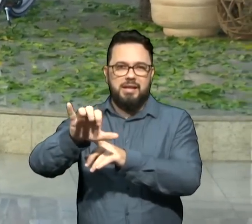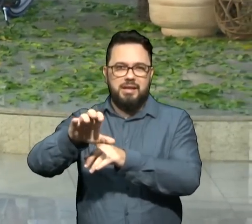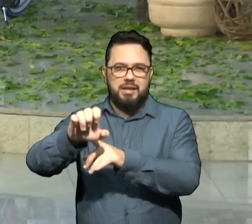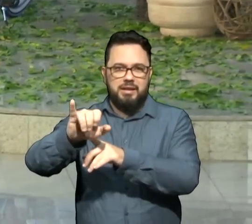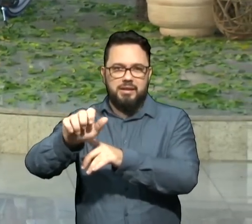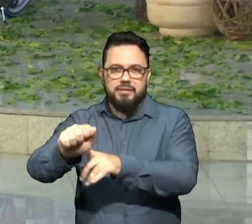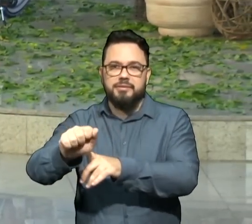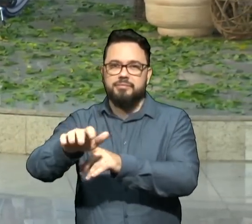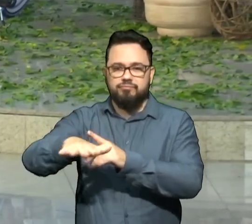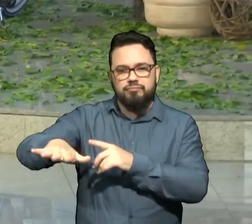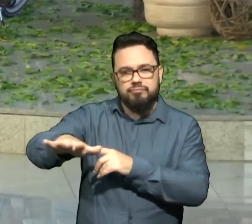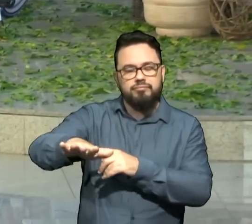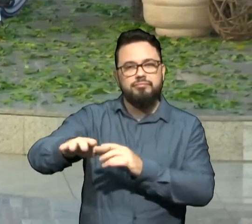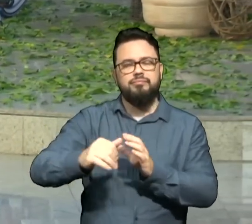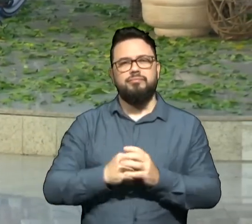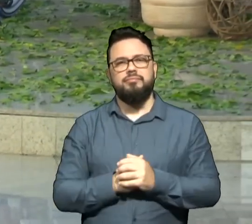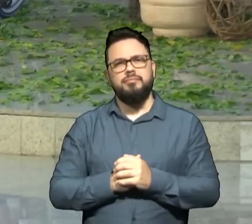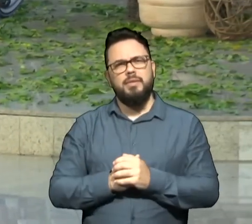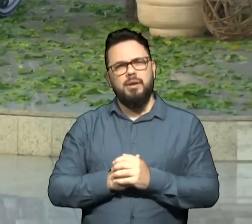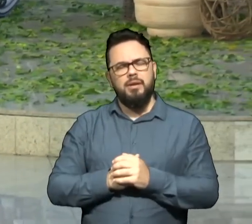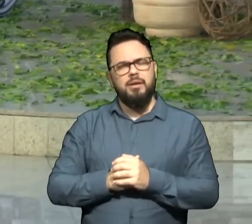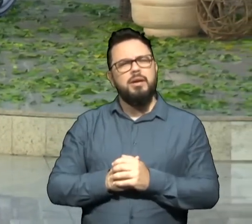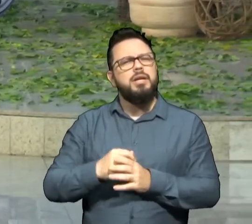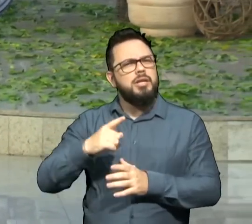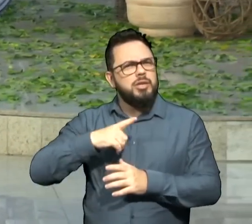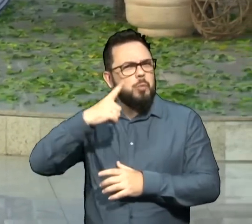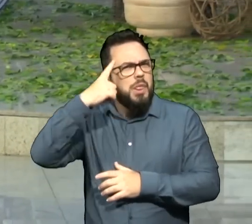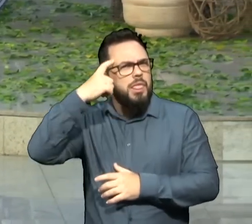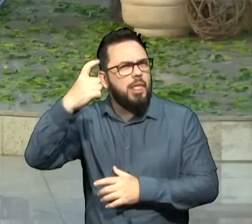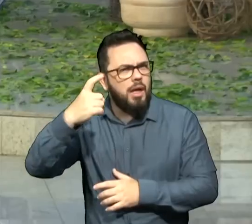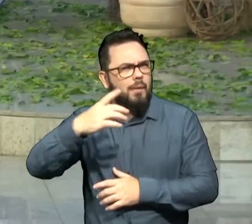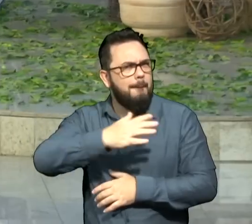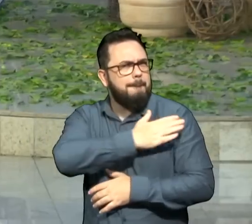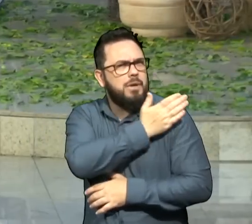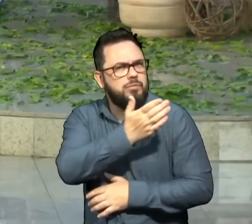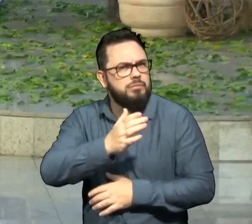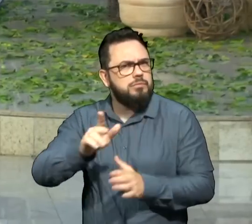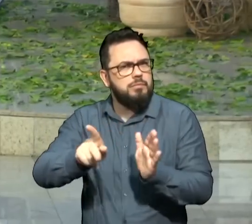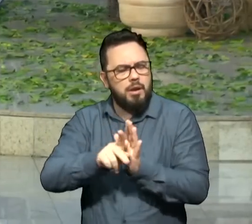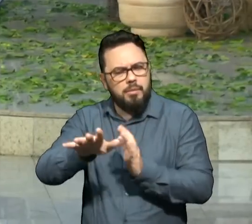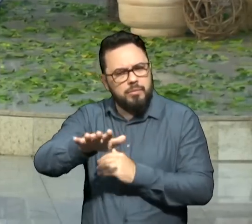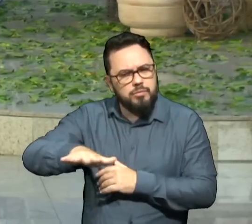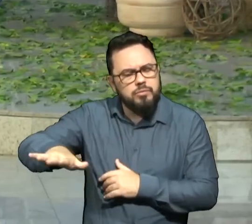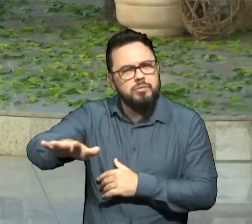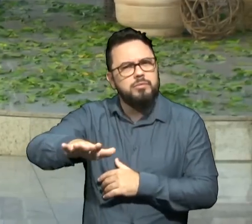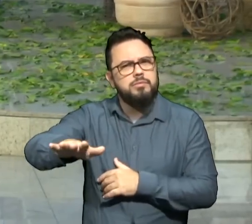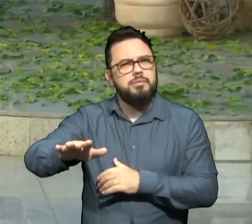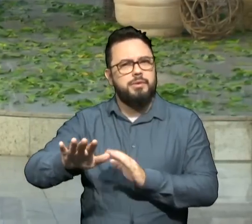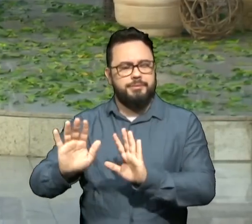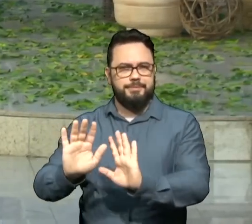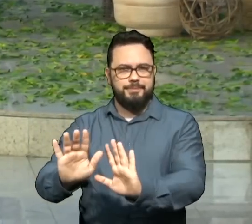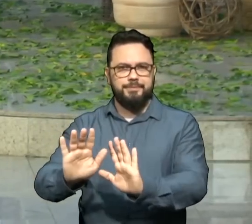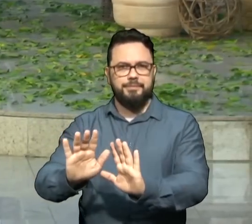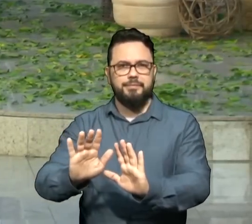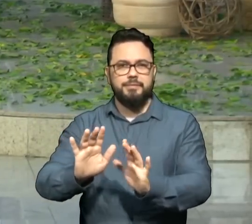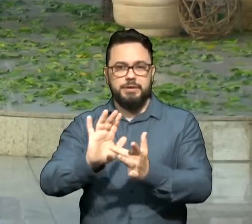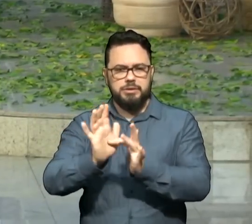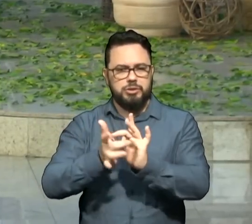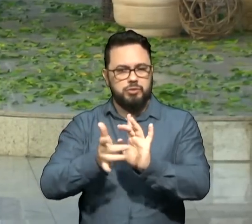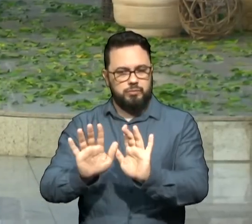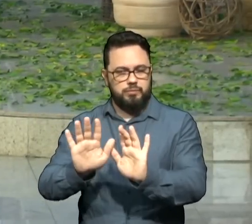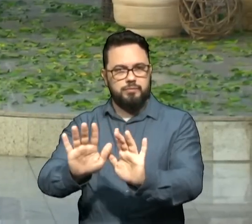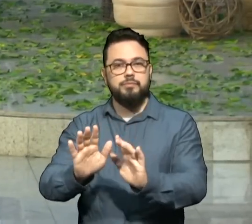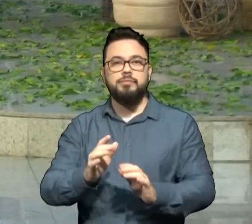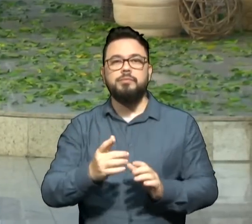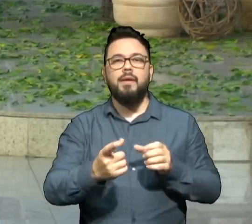eh se levanta profeta na Galileia até um dos preconceitos contra Jesus era isto mas vamos deixar Jesus um pouco vamos falar de João